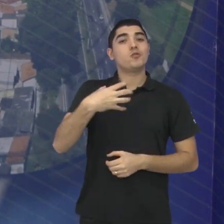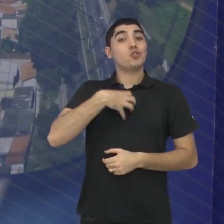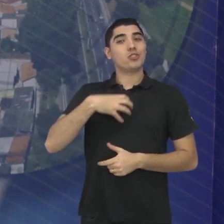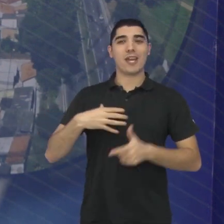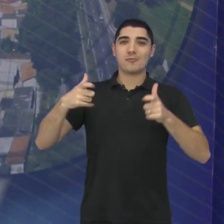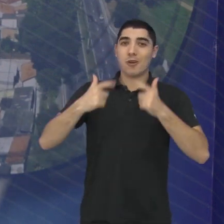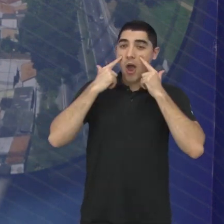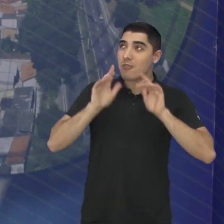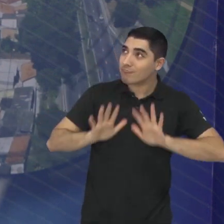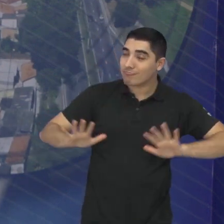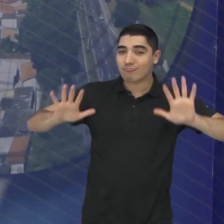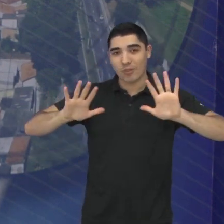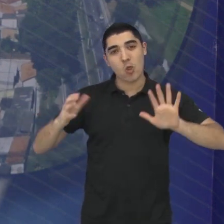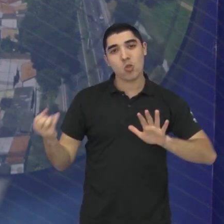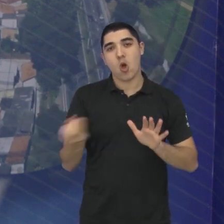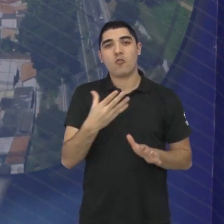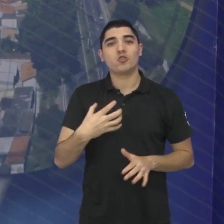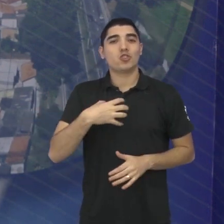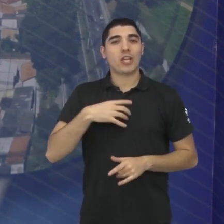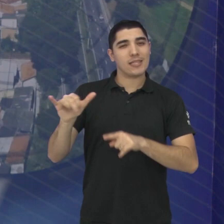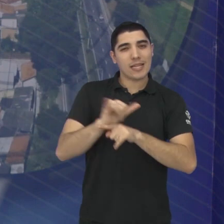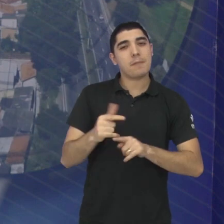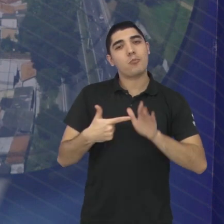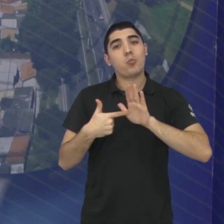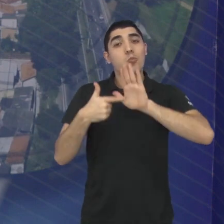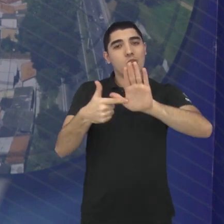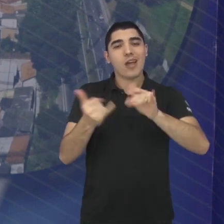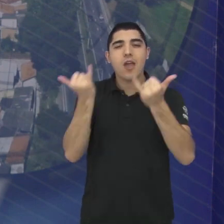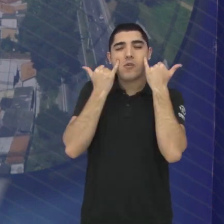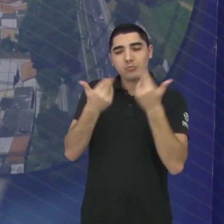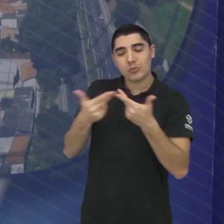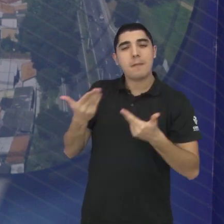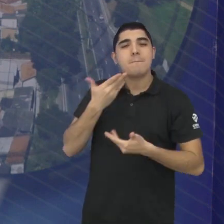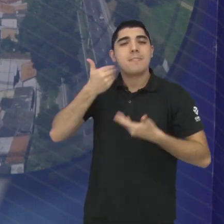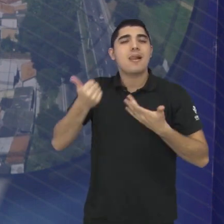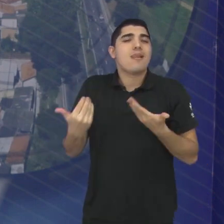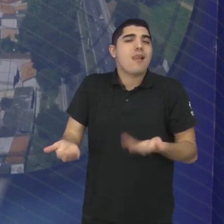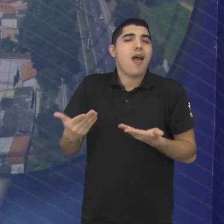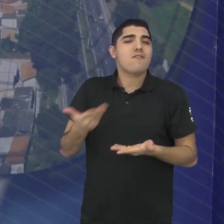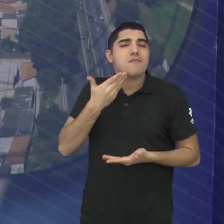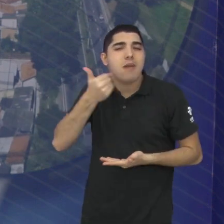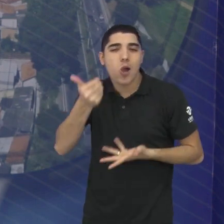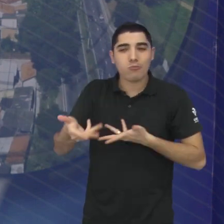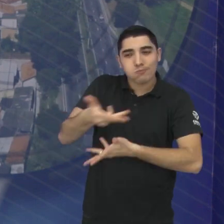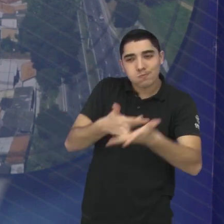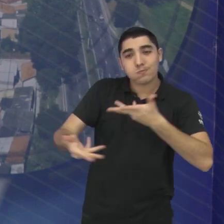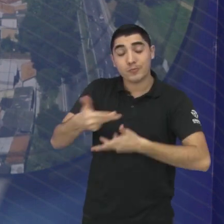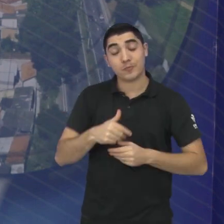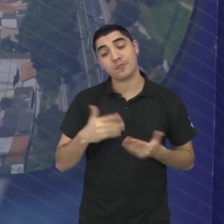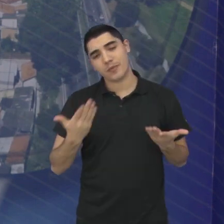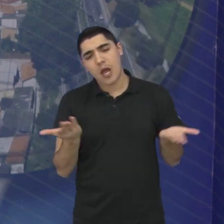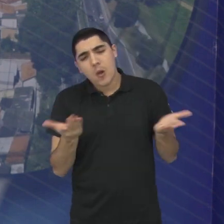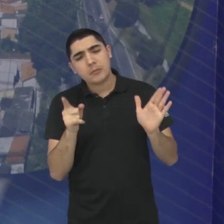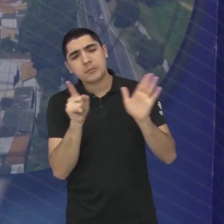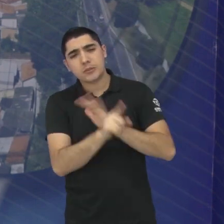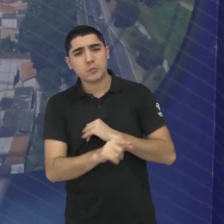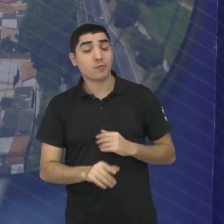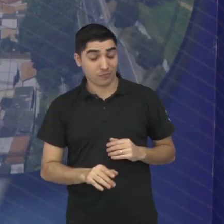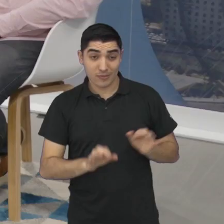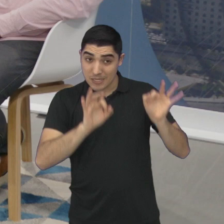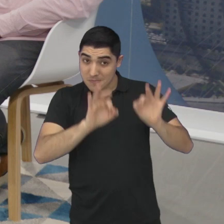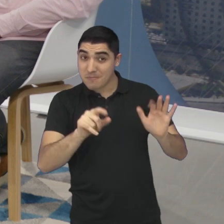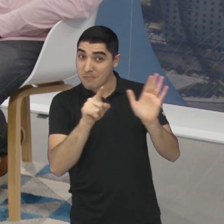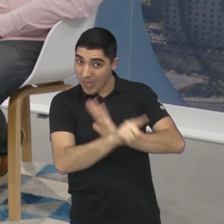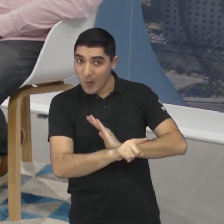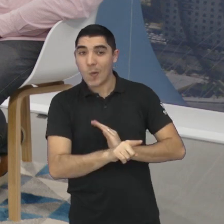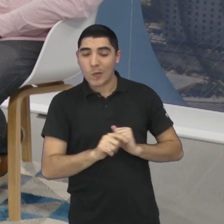para trazer ainda mais informação para você de uma maneira mais dinâmica. Bom, para começar então, professor, a pergunta da